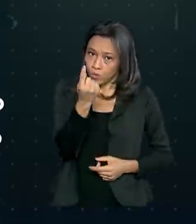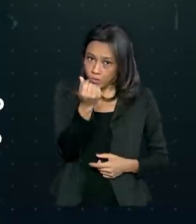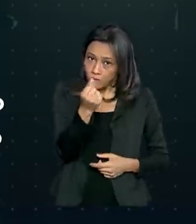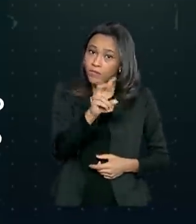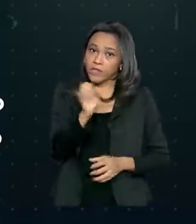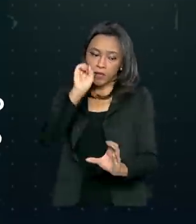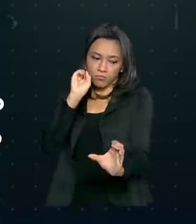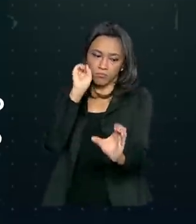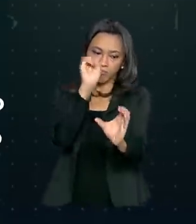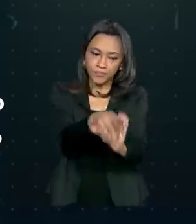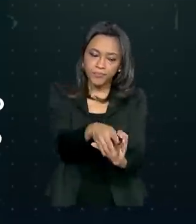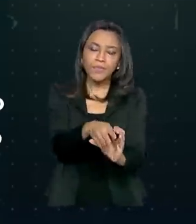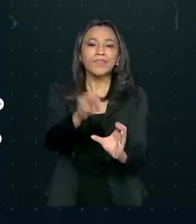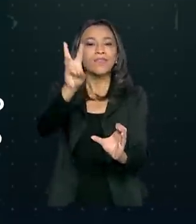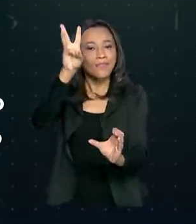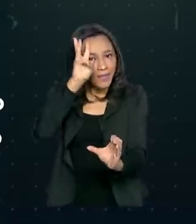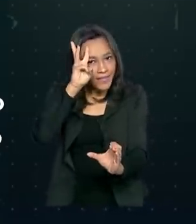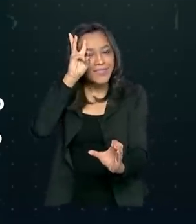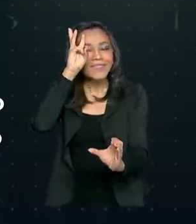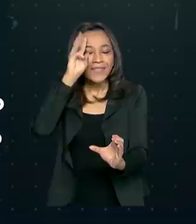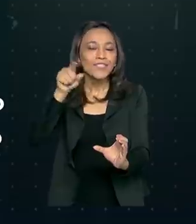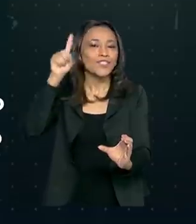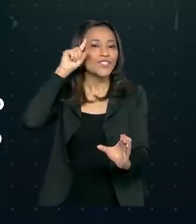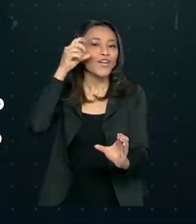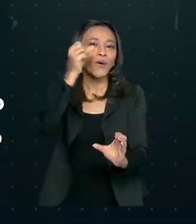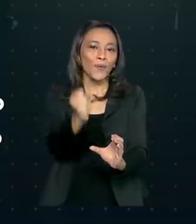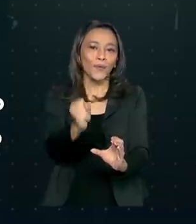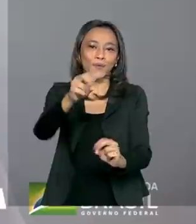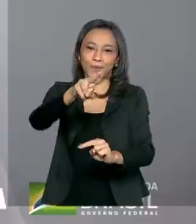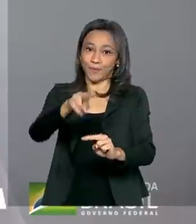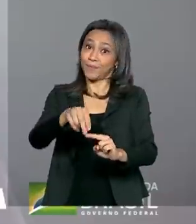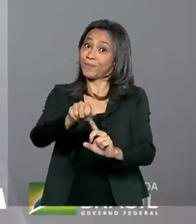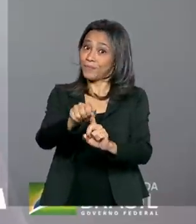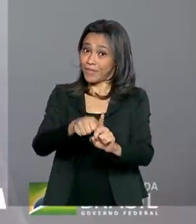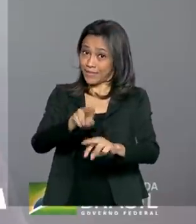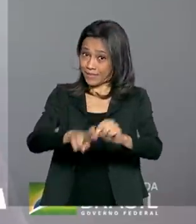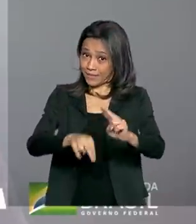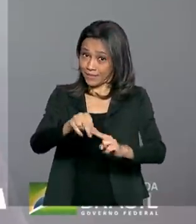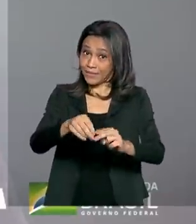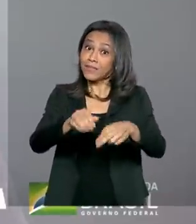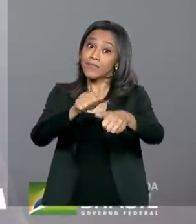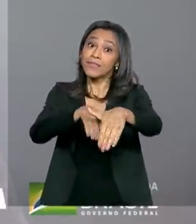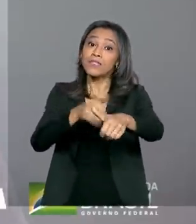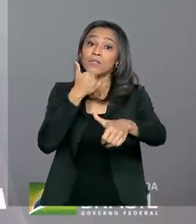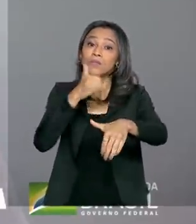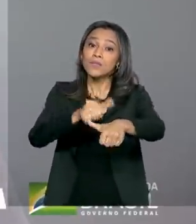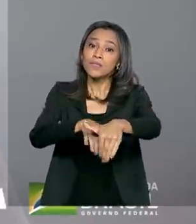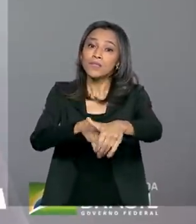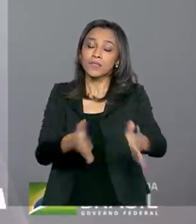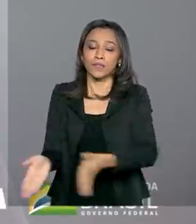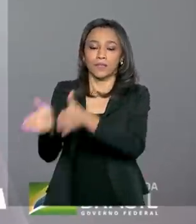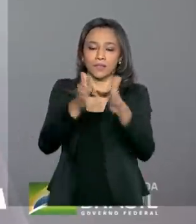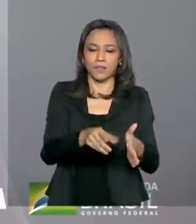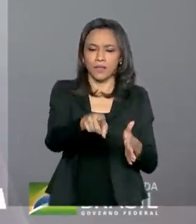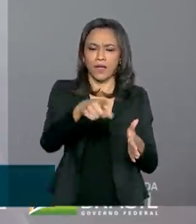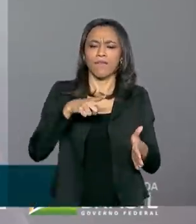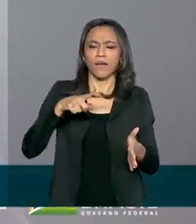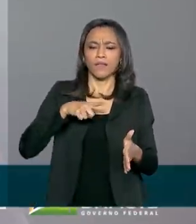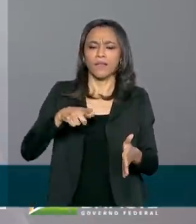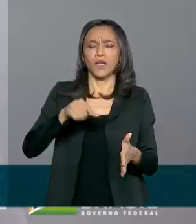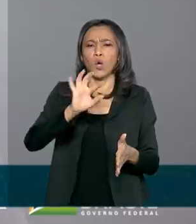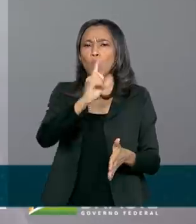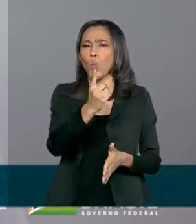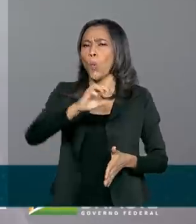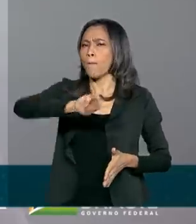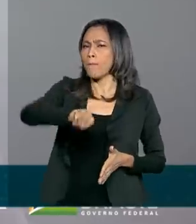depositado em uma terça-feira, dia 8 de setembro. 9 milhões de maquininhas pelo Brasil e mais de 1